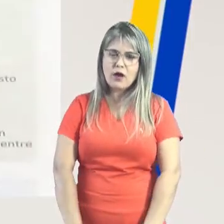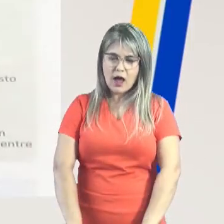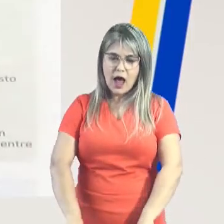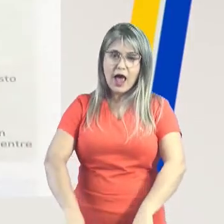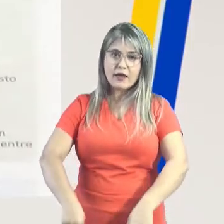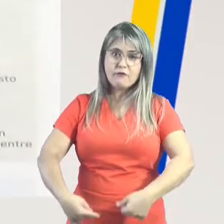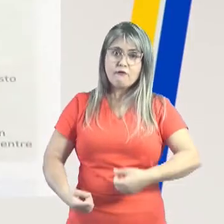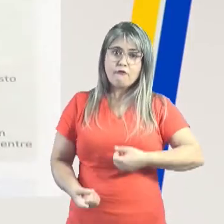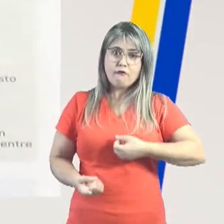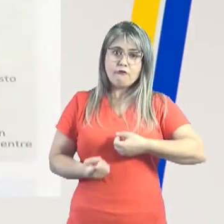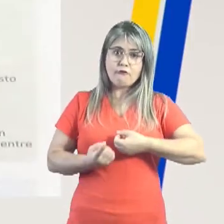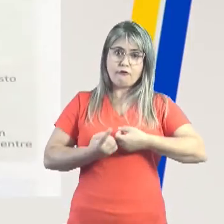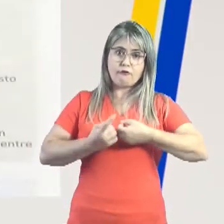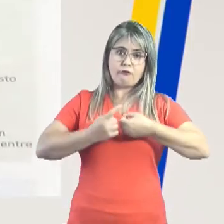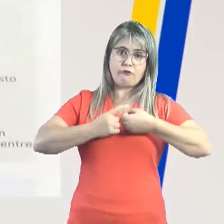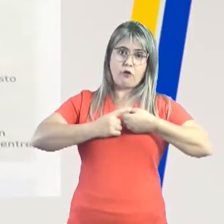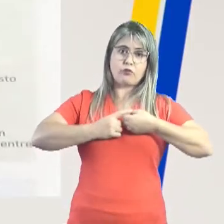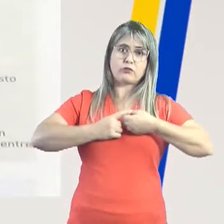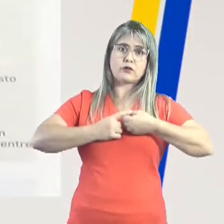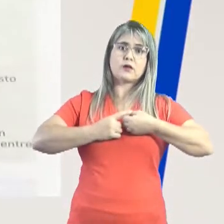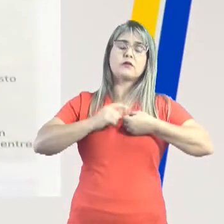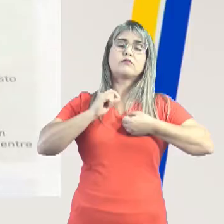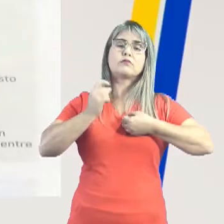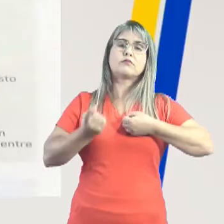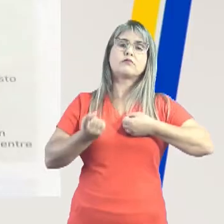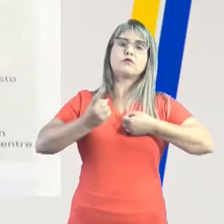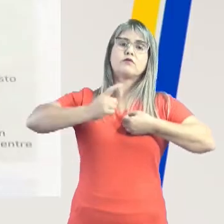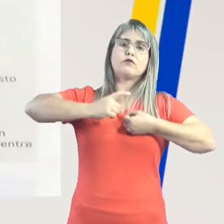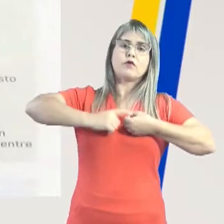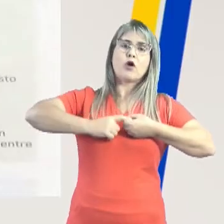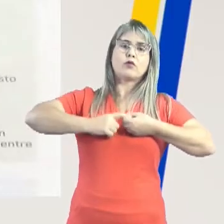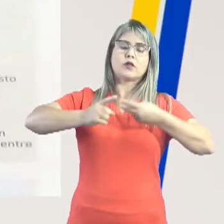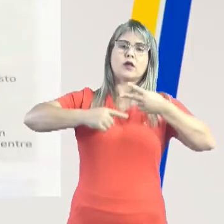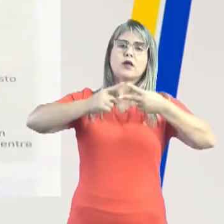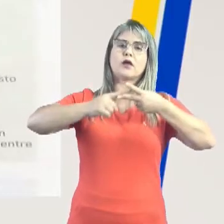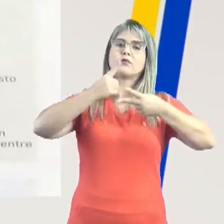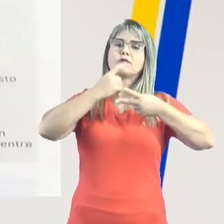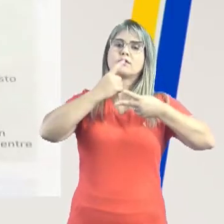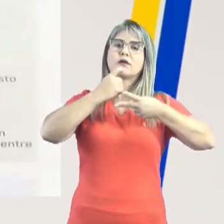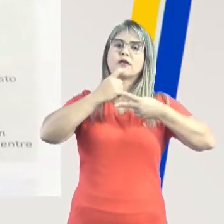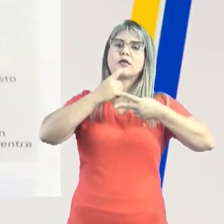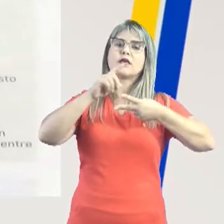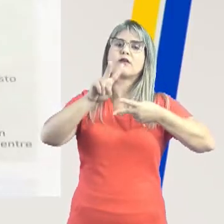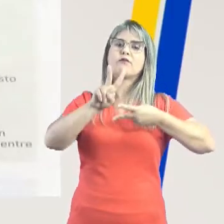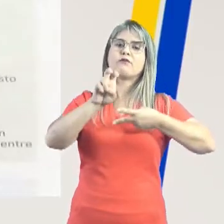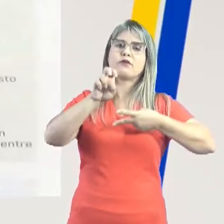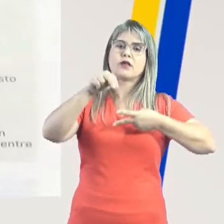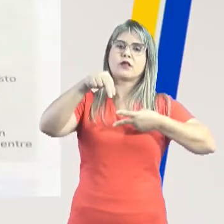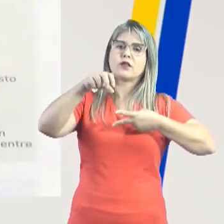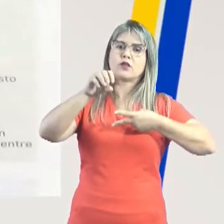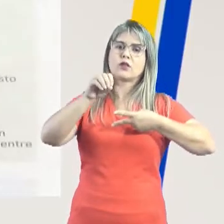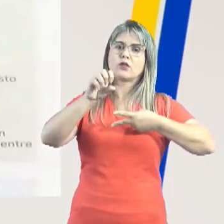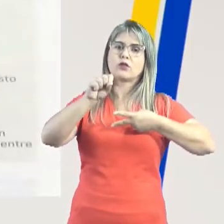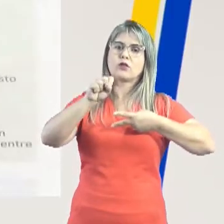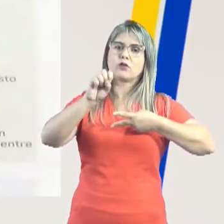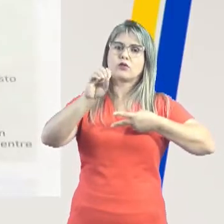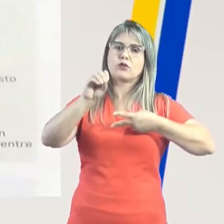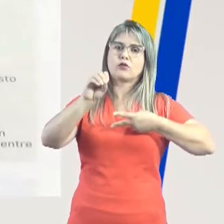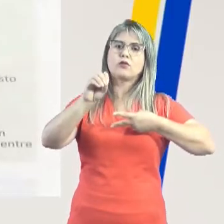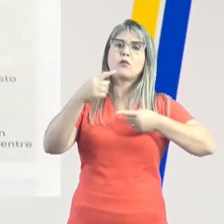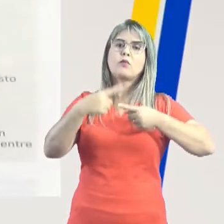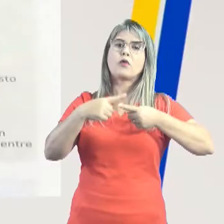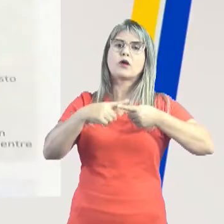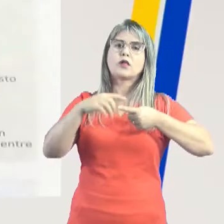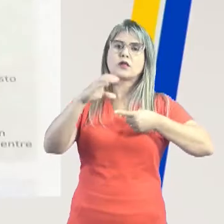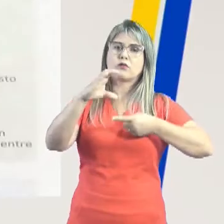Existem algumas veias principais que trabalham nesse processo de circulação. O sangue, ele chega ao